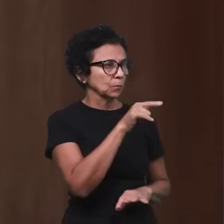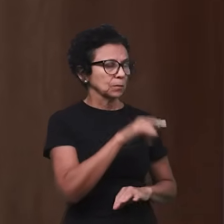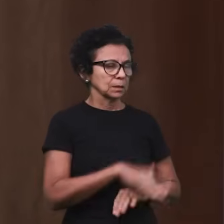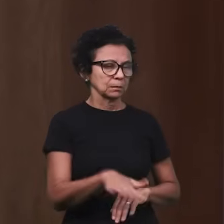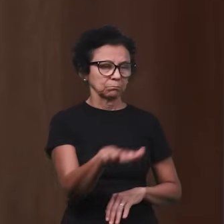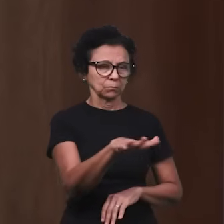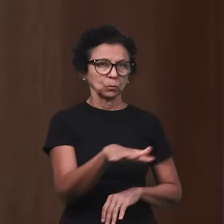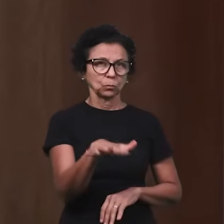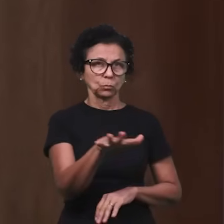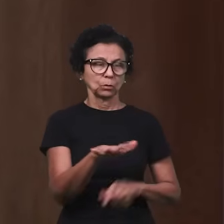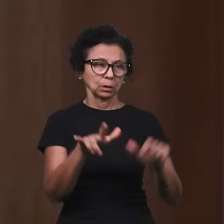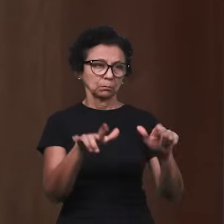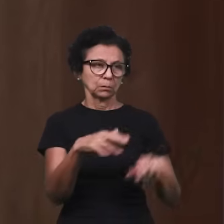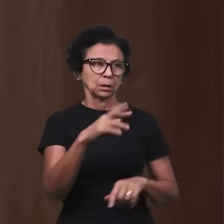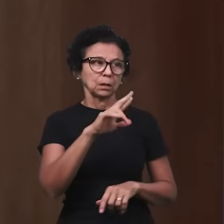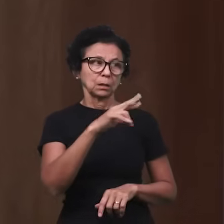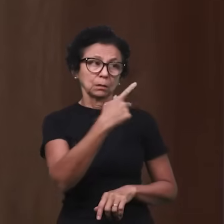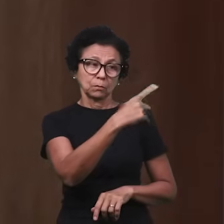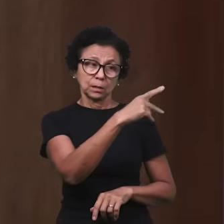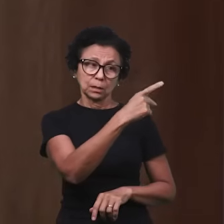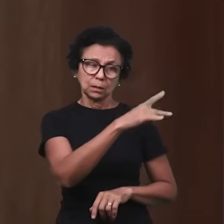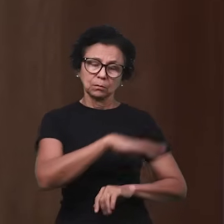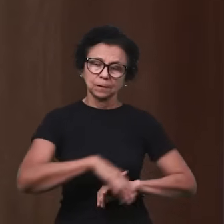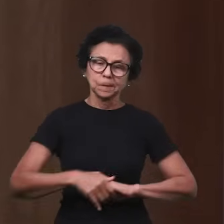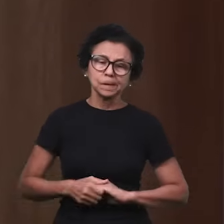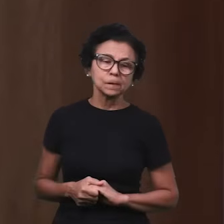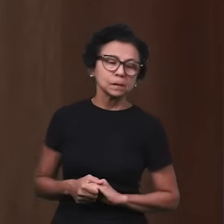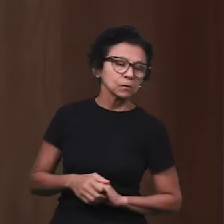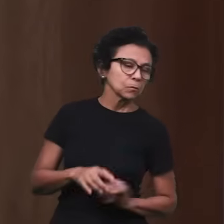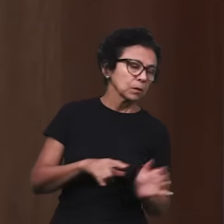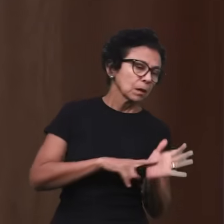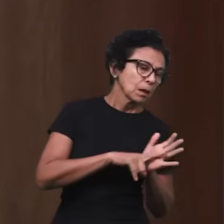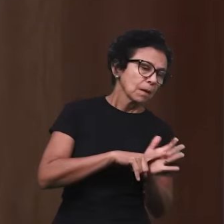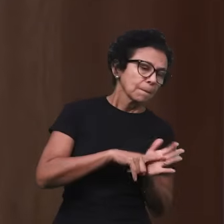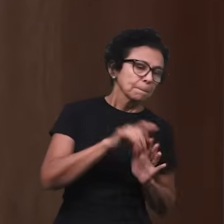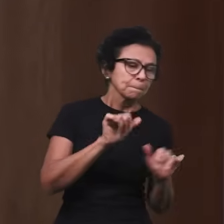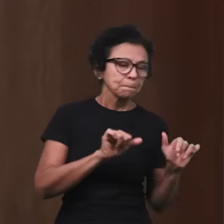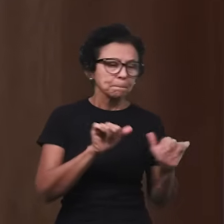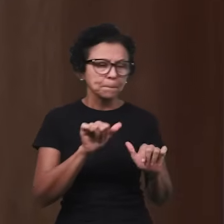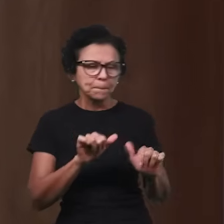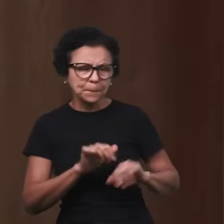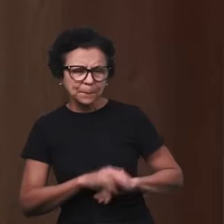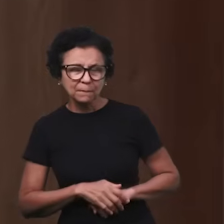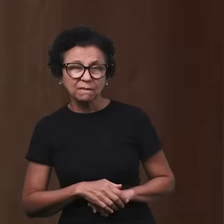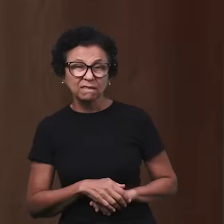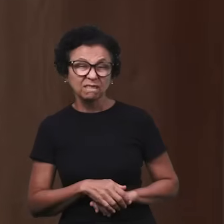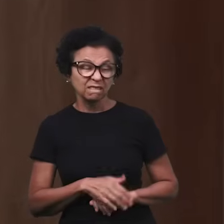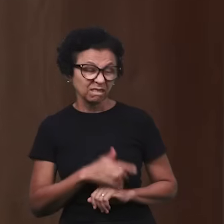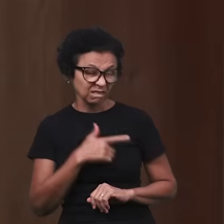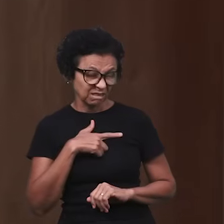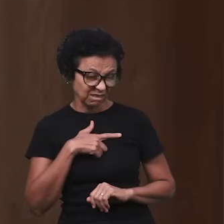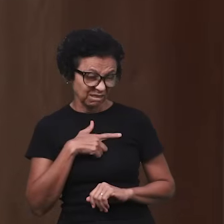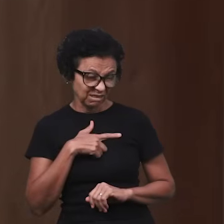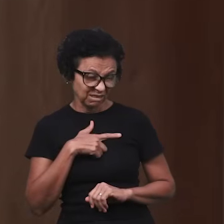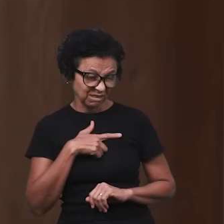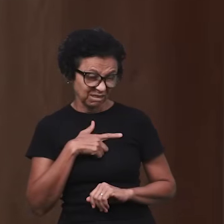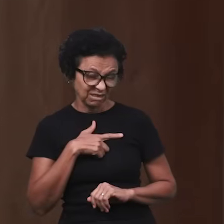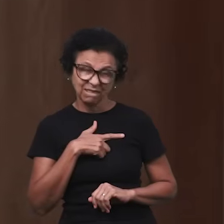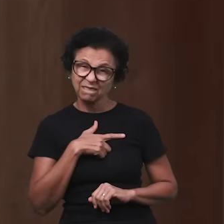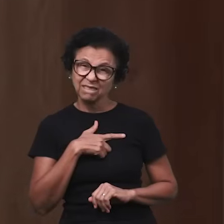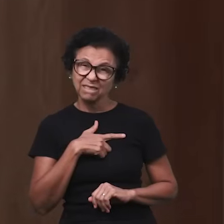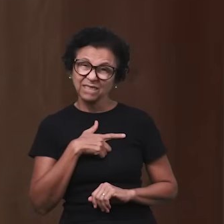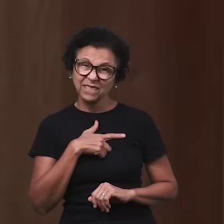terreno, o terreno não é seu, você foi ali, pesquisou, viu aquele terreno, olhou, feio, terreno nada, rapaz,